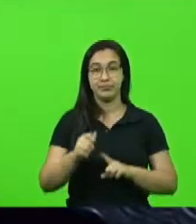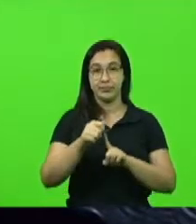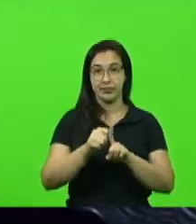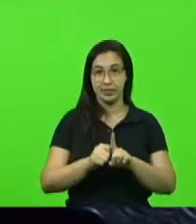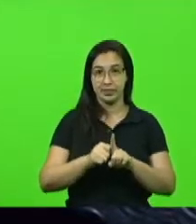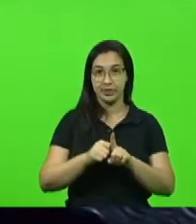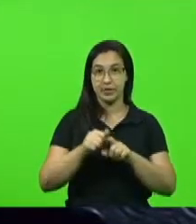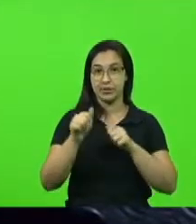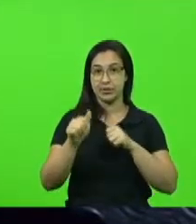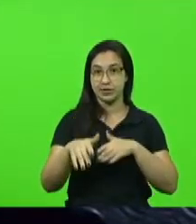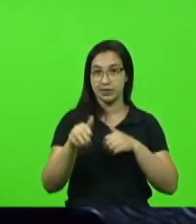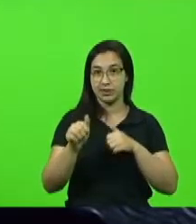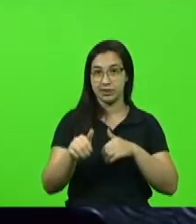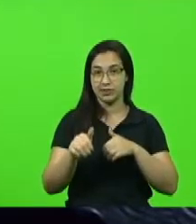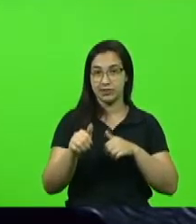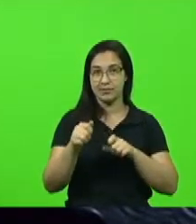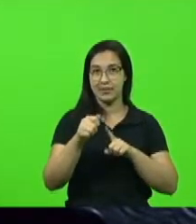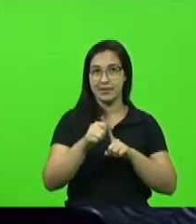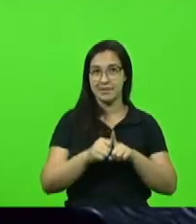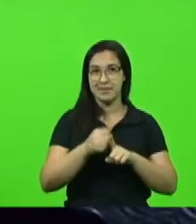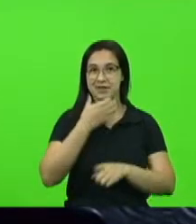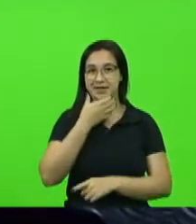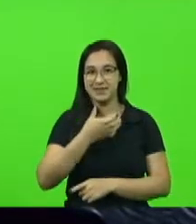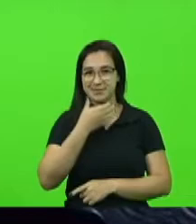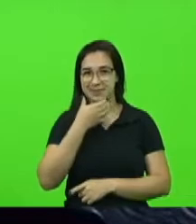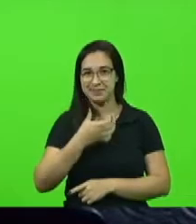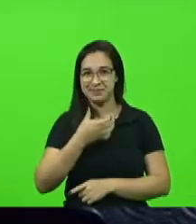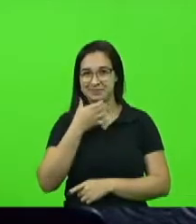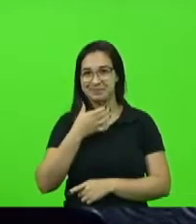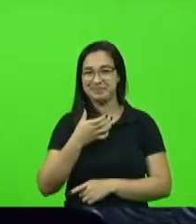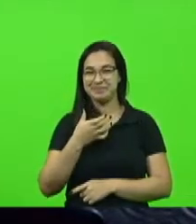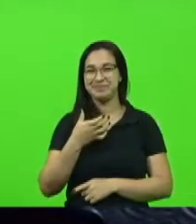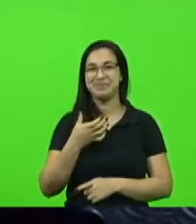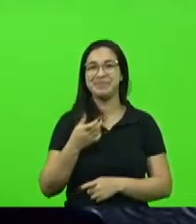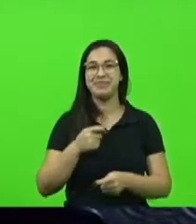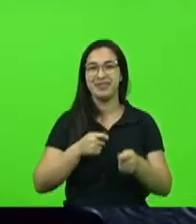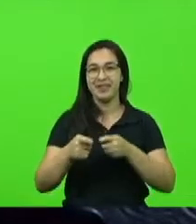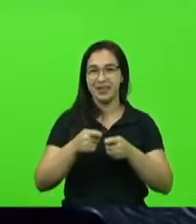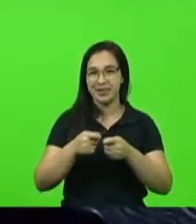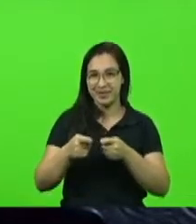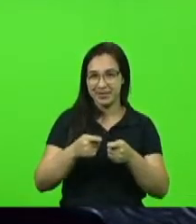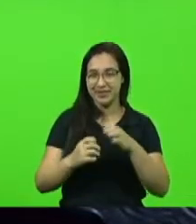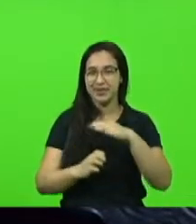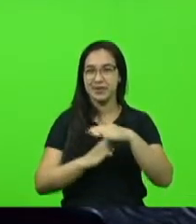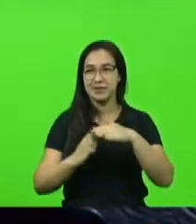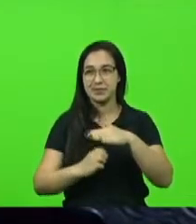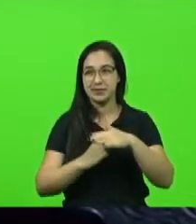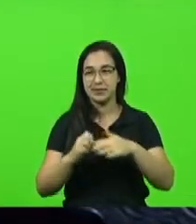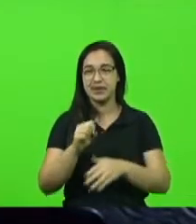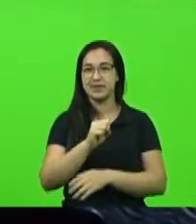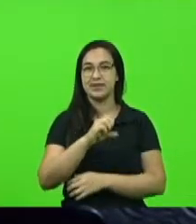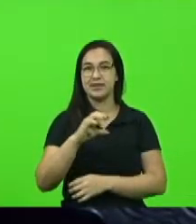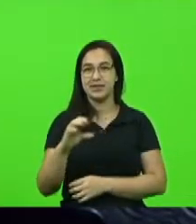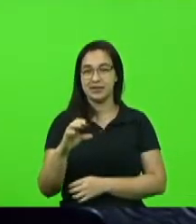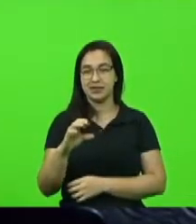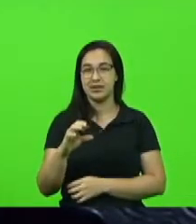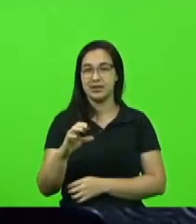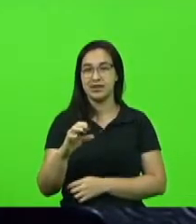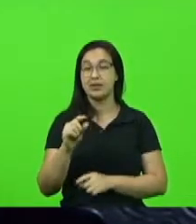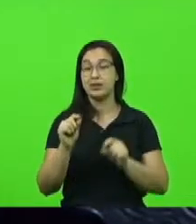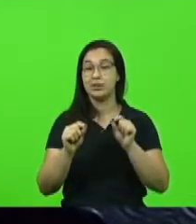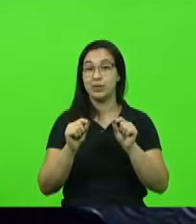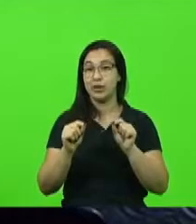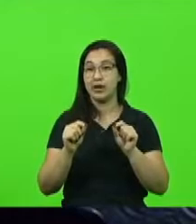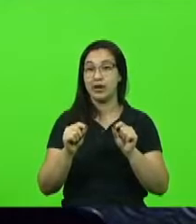se iniciar aqui em Santa Catarina o processo de negociação entre os trabalhadores e empresários catarinenses para estabelecer o reajuste do